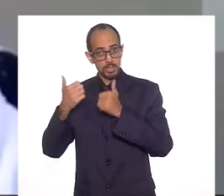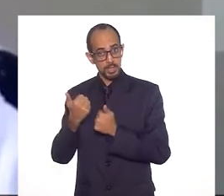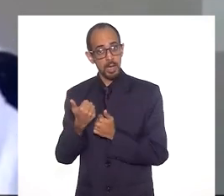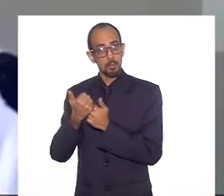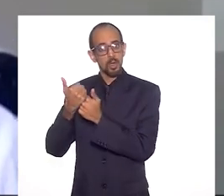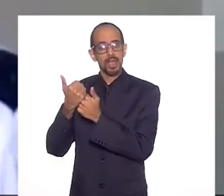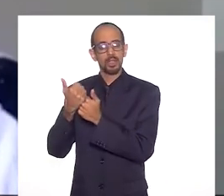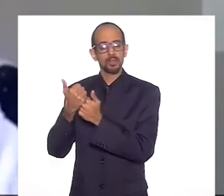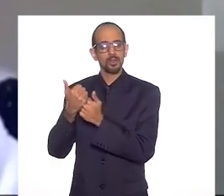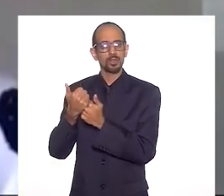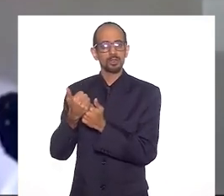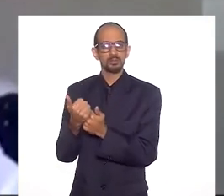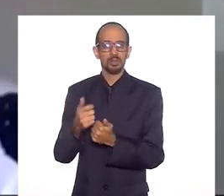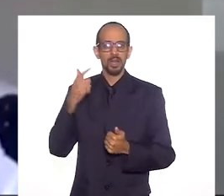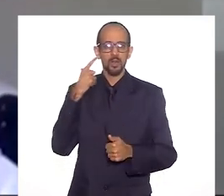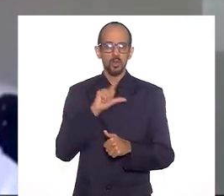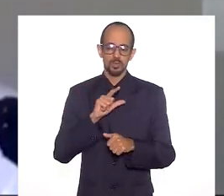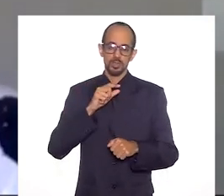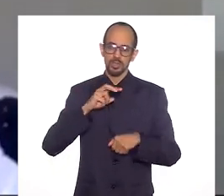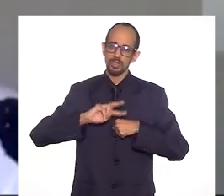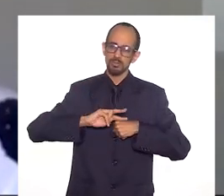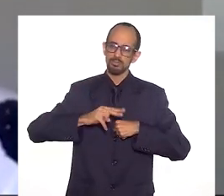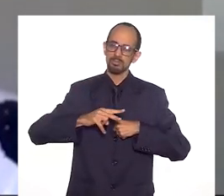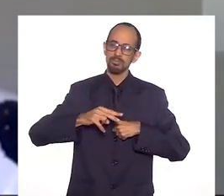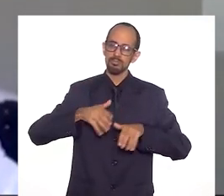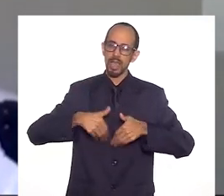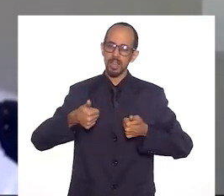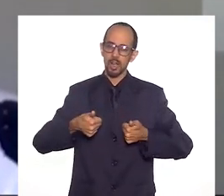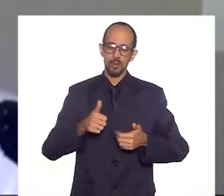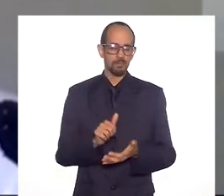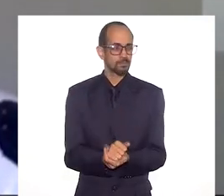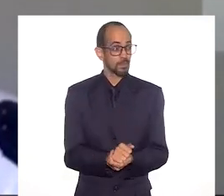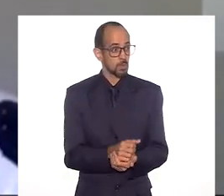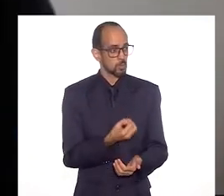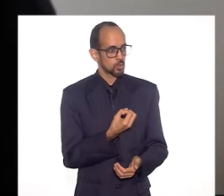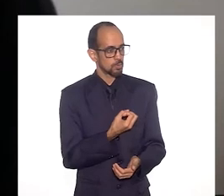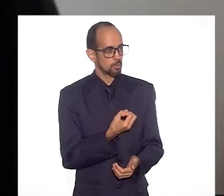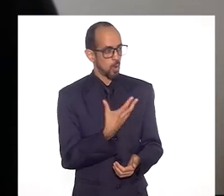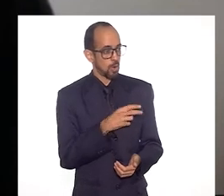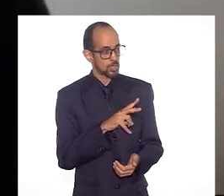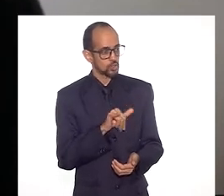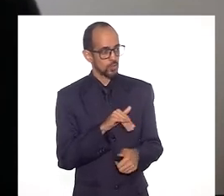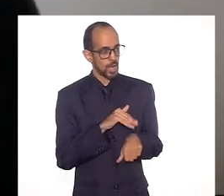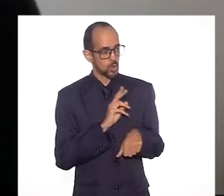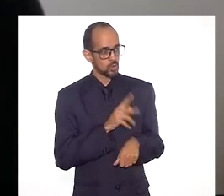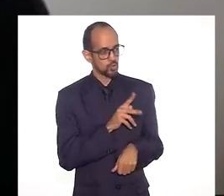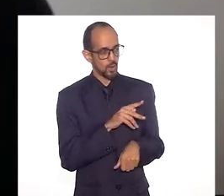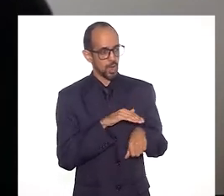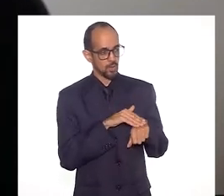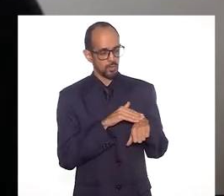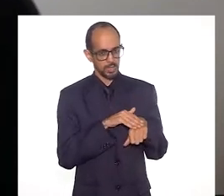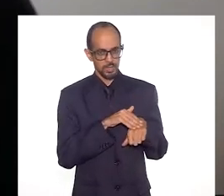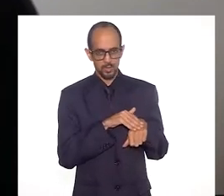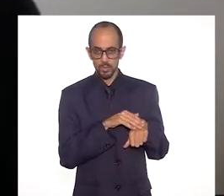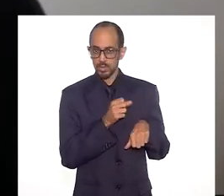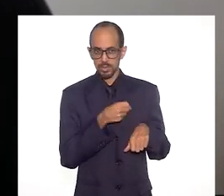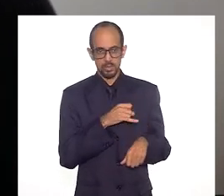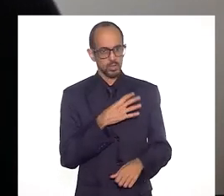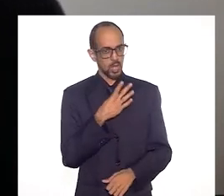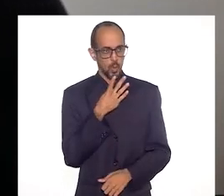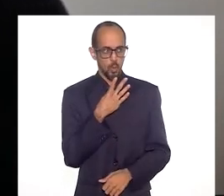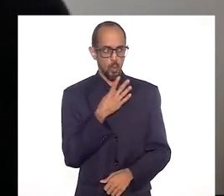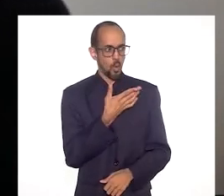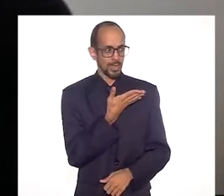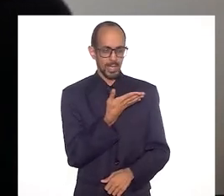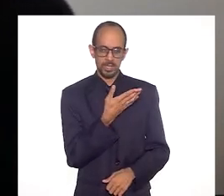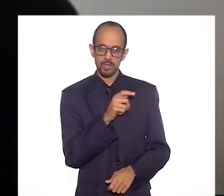se fortalecerem e poder potencializar seus resultados. É isso aí, a gente vai continuar conversando e se você ainda não conhece